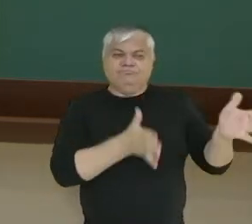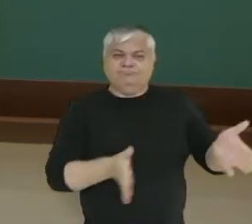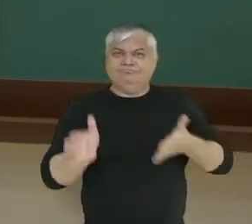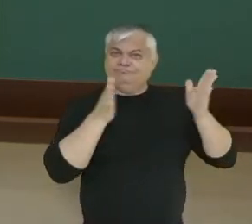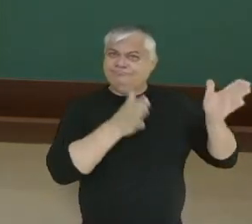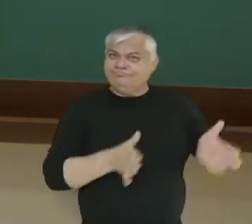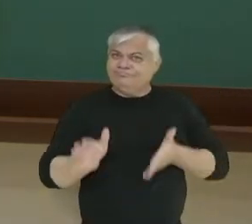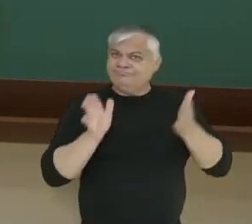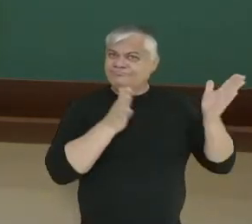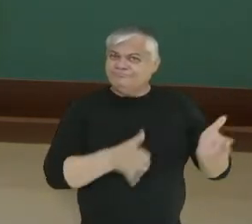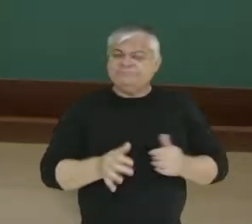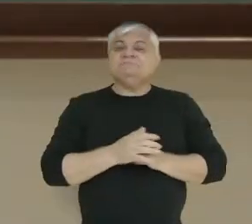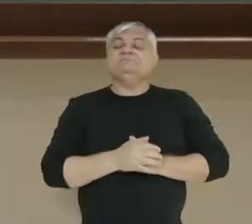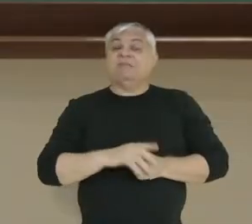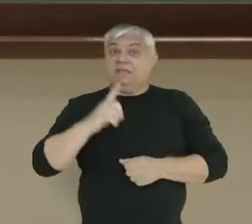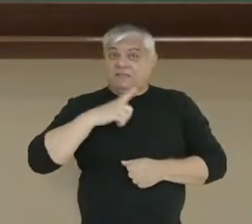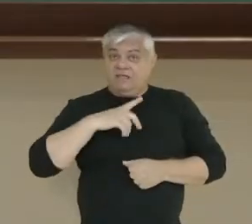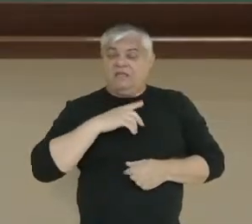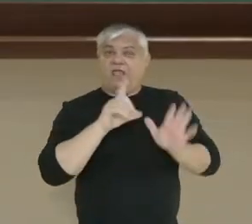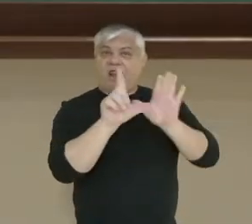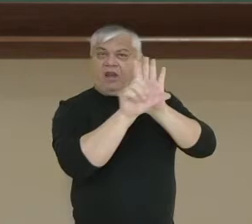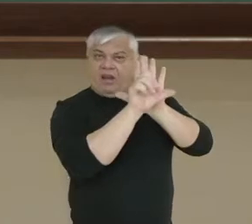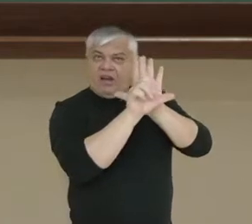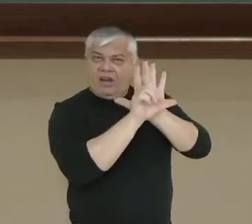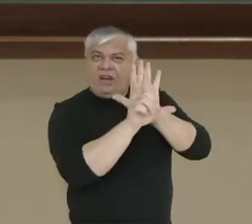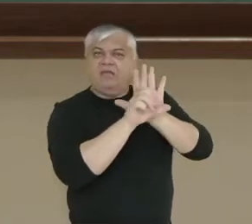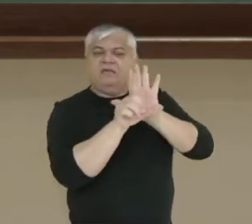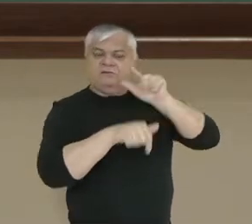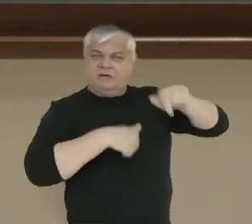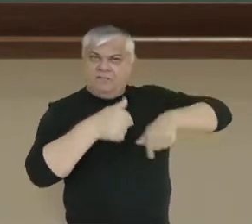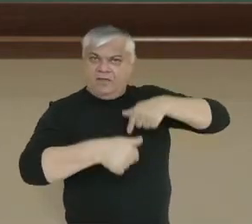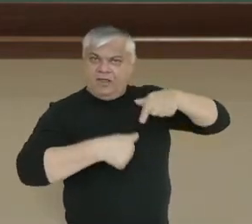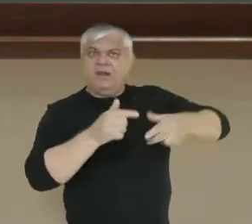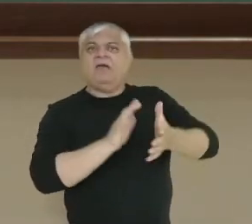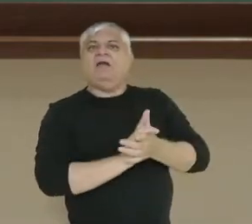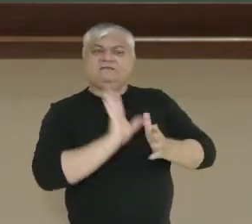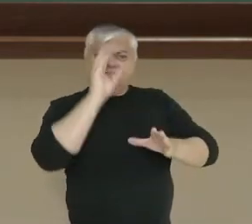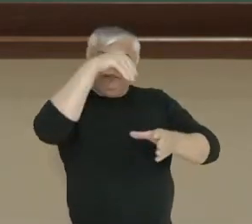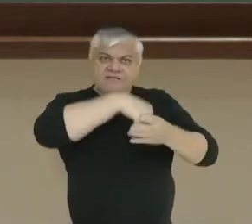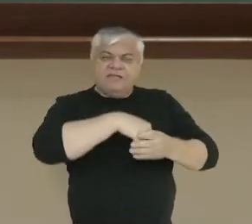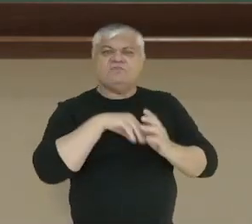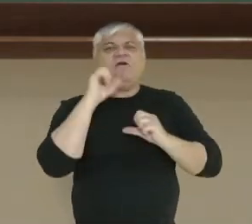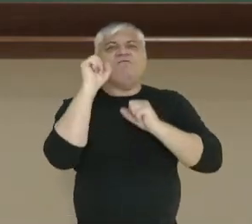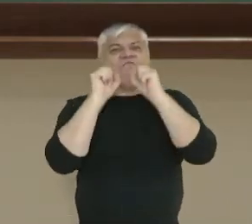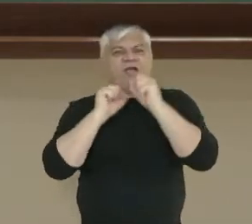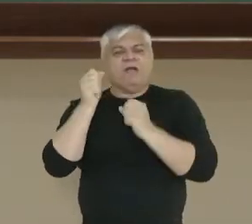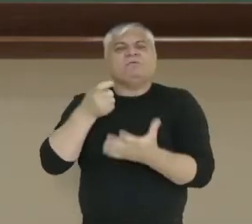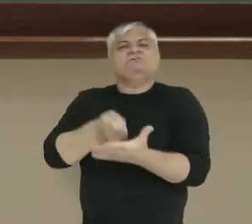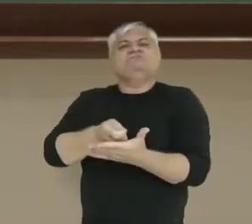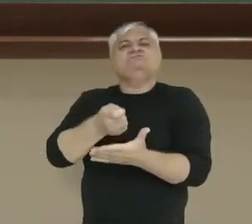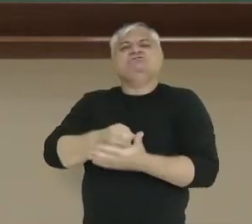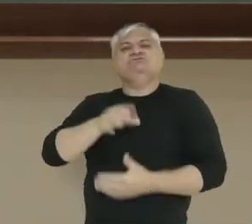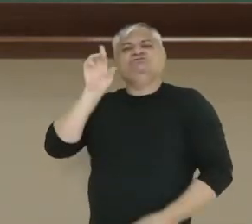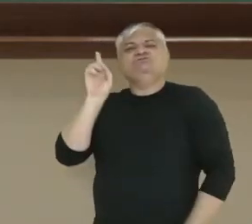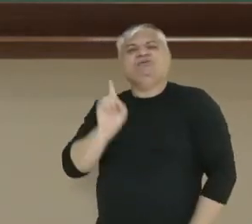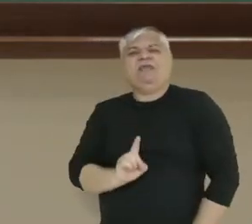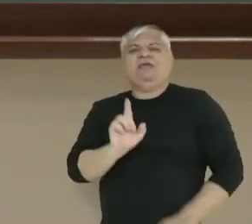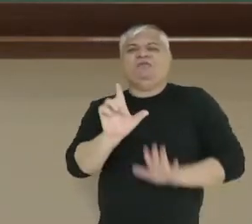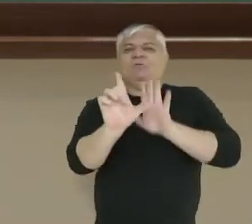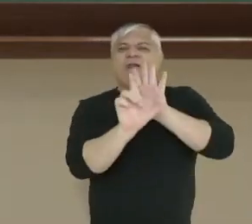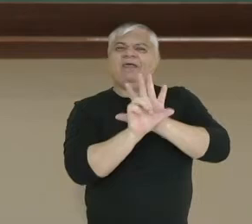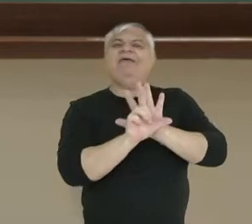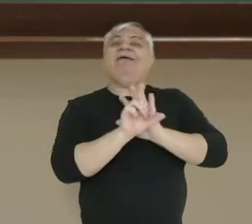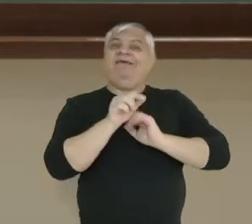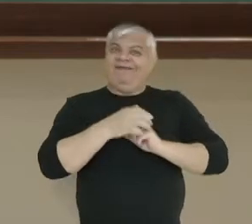vamos ter reivindicações dos trabalhadores dessas fábricas que vão começar a exigir direitos legais